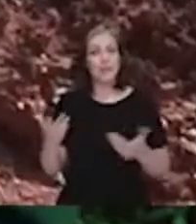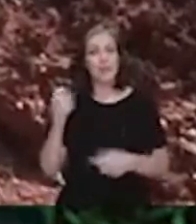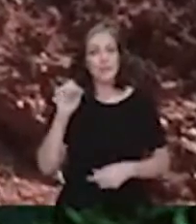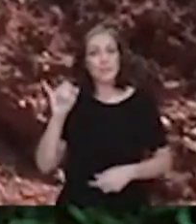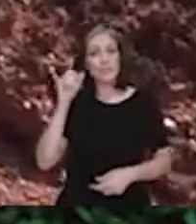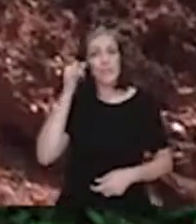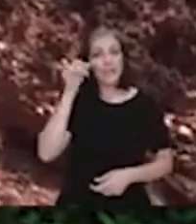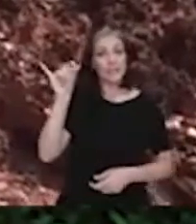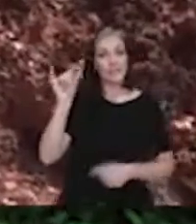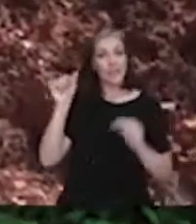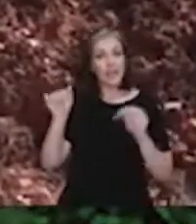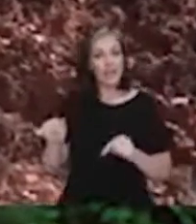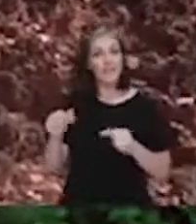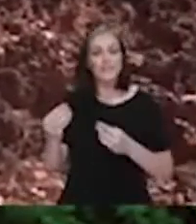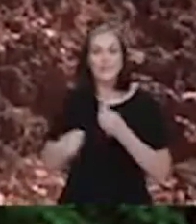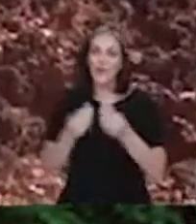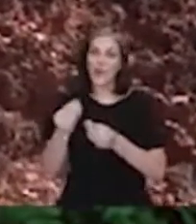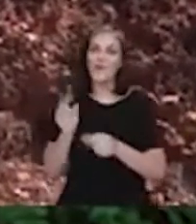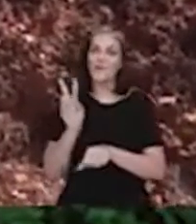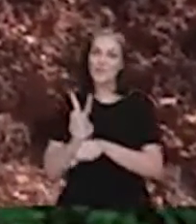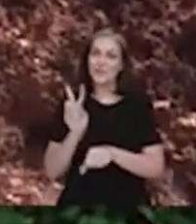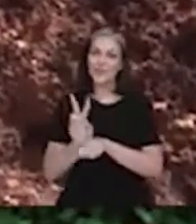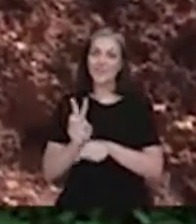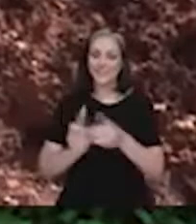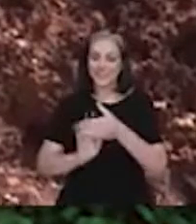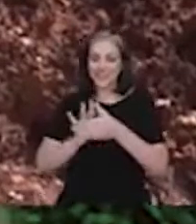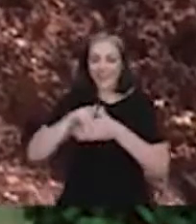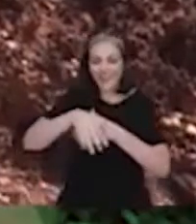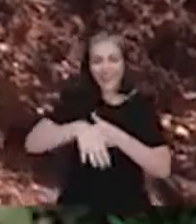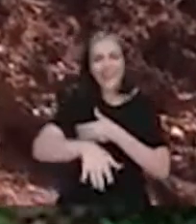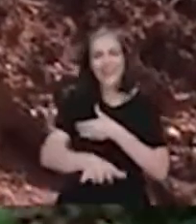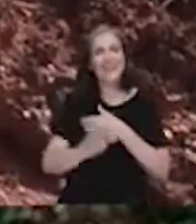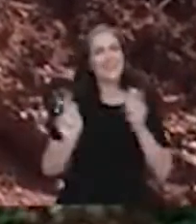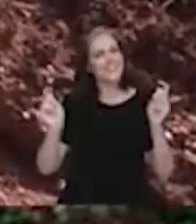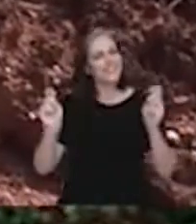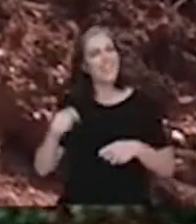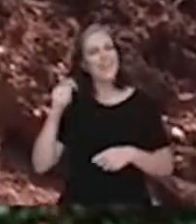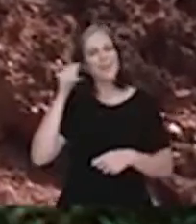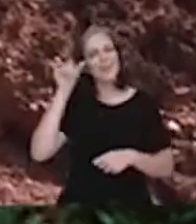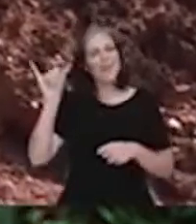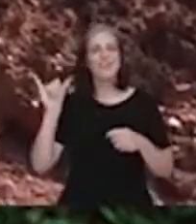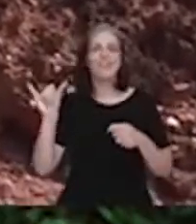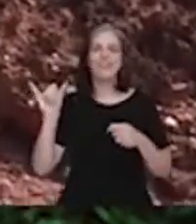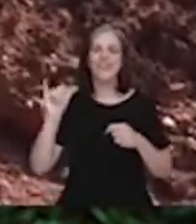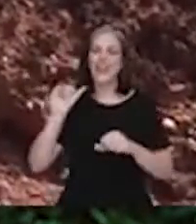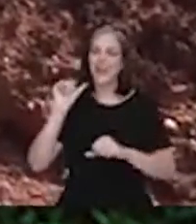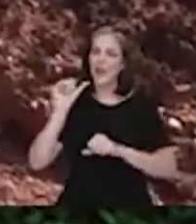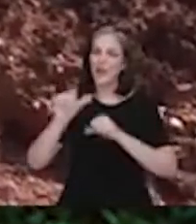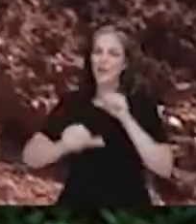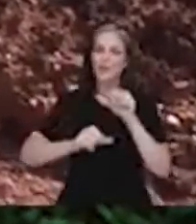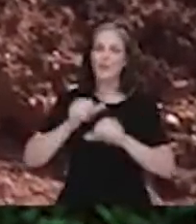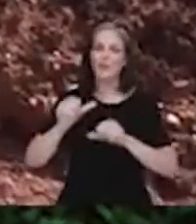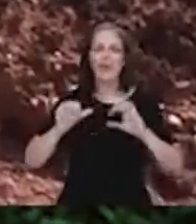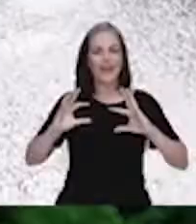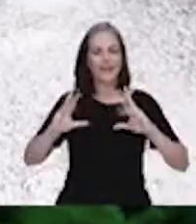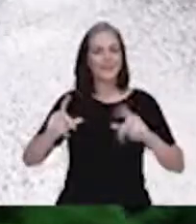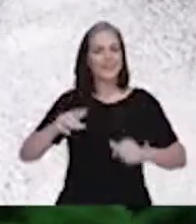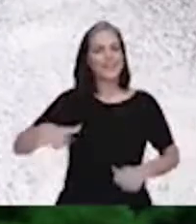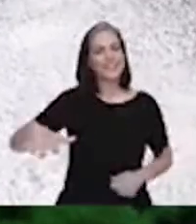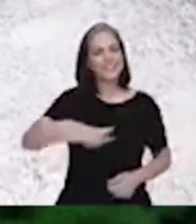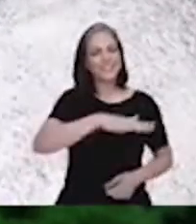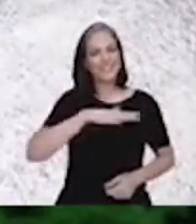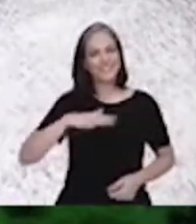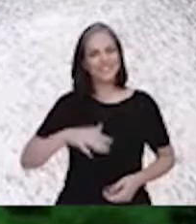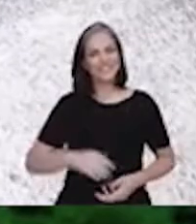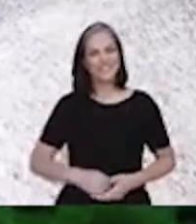Então você interceptando essa enxurrada através das bacias de captação churrasco você controla esse processo rir você intercepta o sedimento